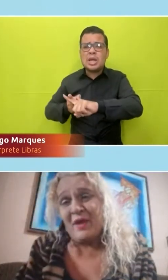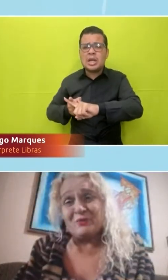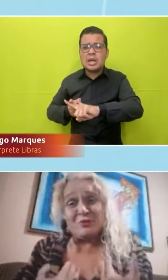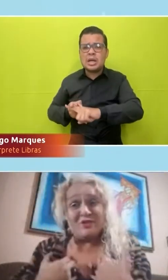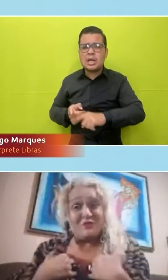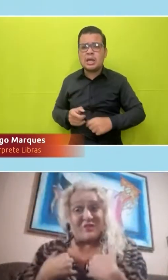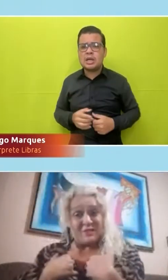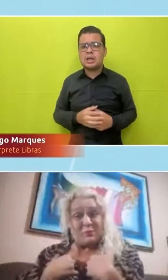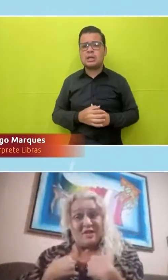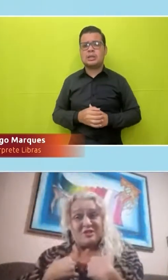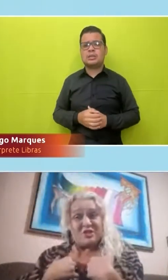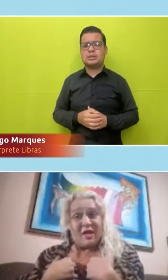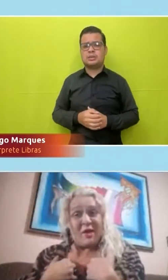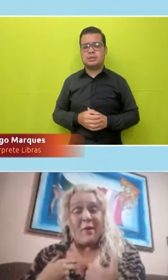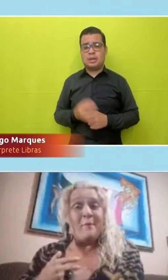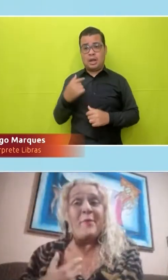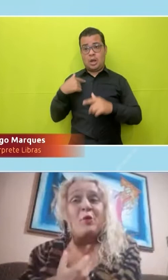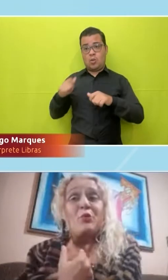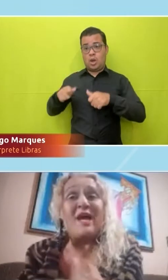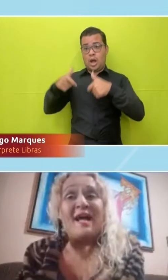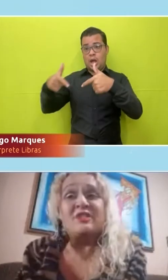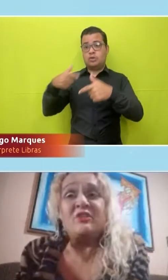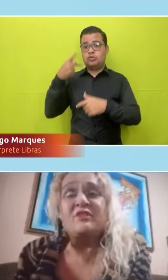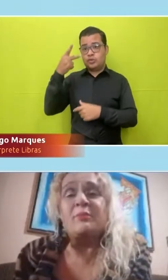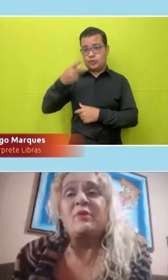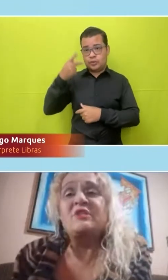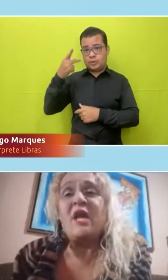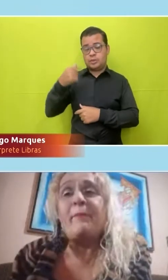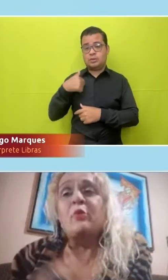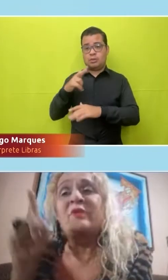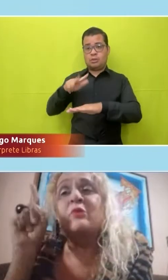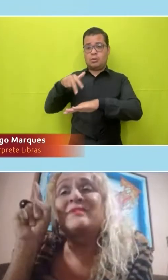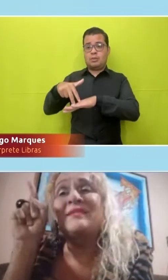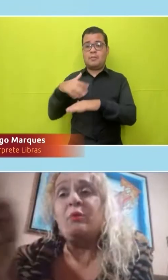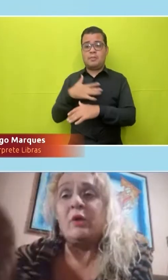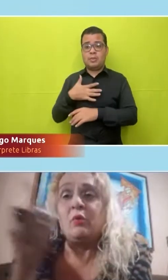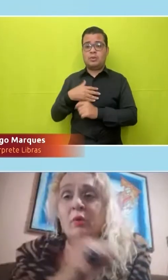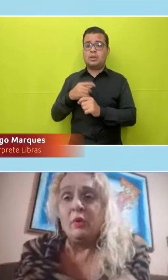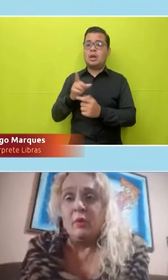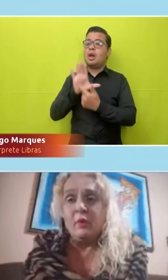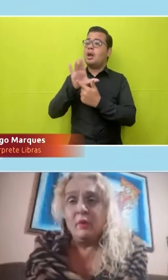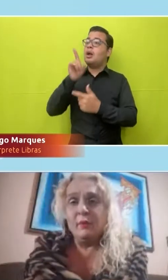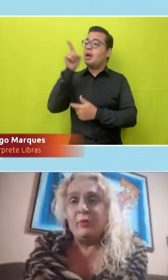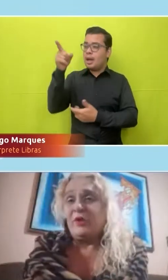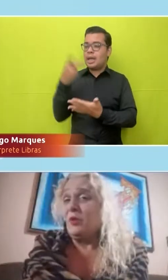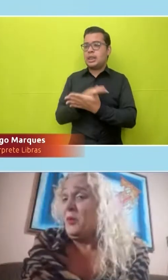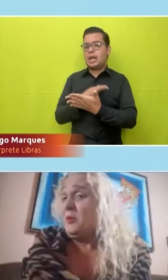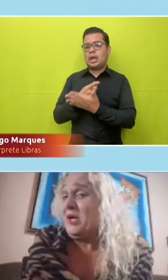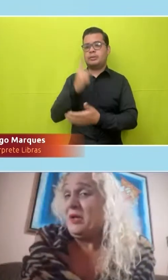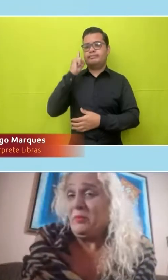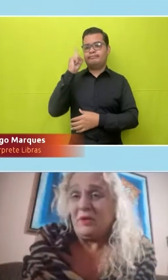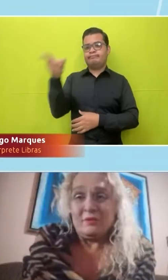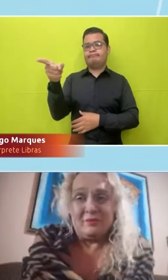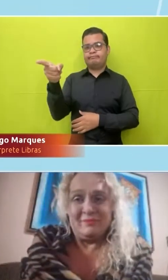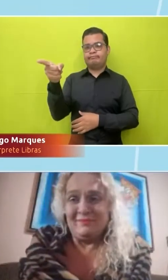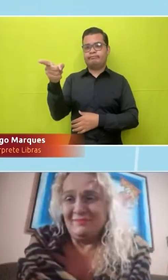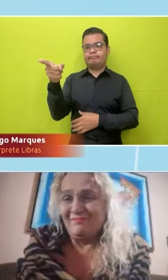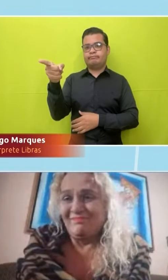Tá? Eu sou ativista política. O meu lugar de ativista política é apontar o seu erro. Porque eu não ganho.